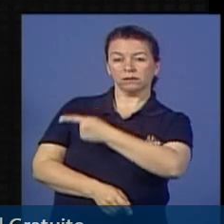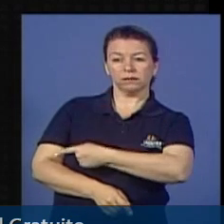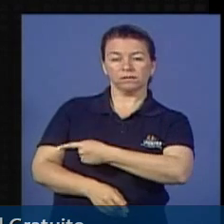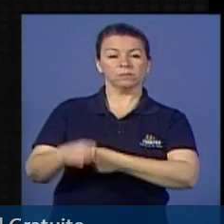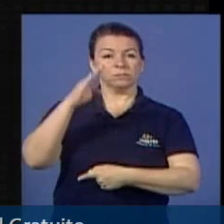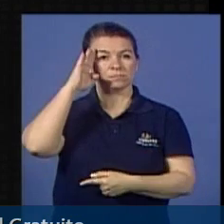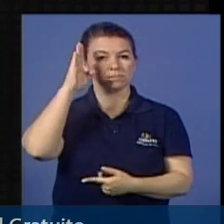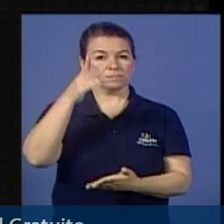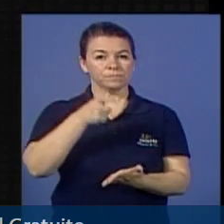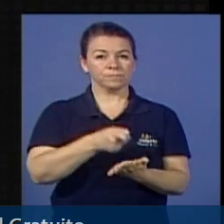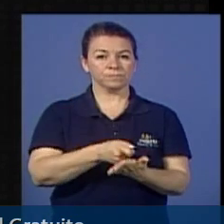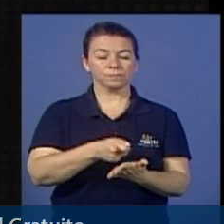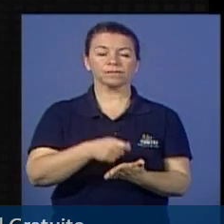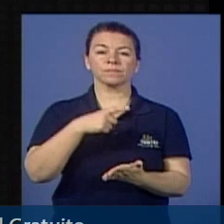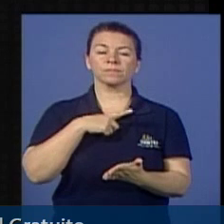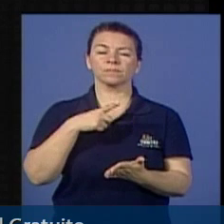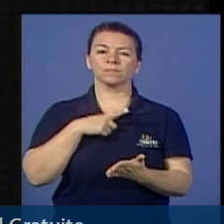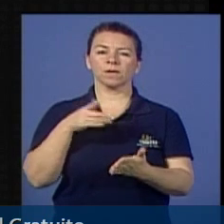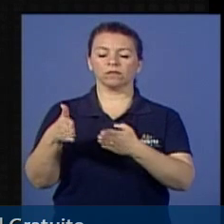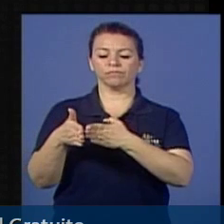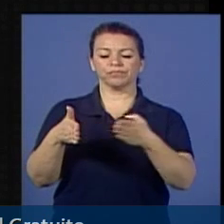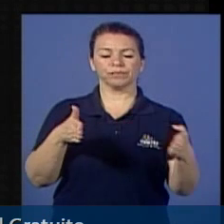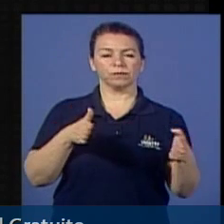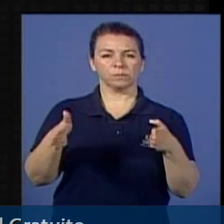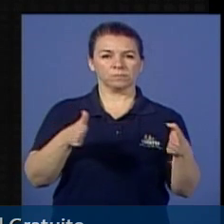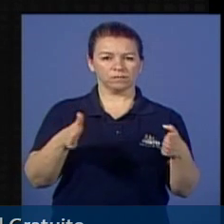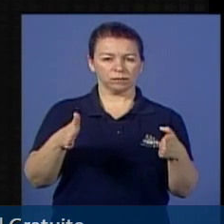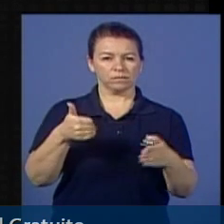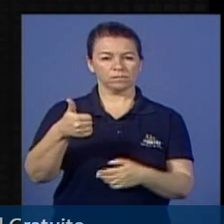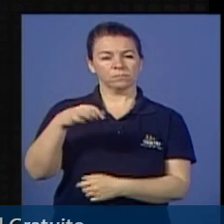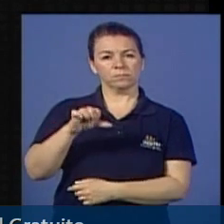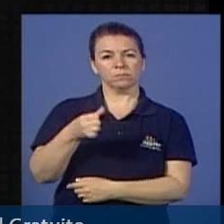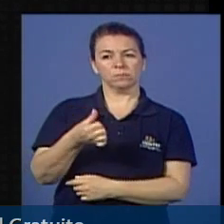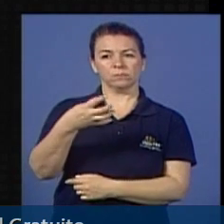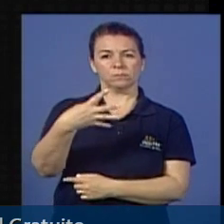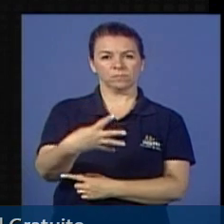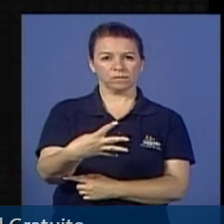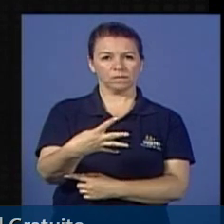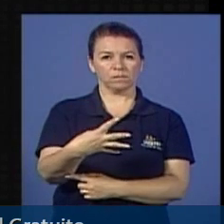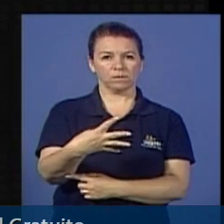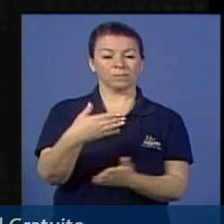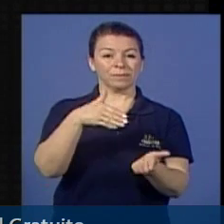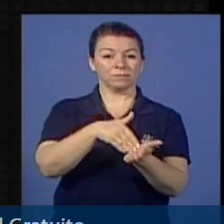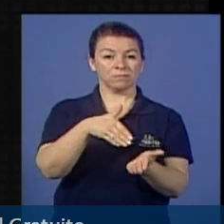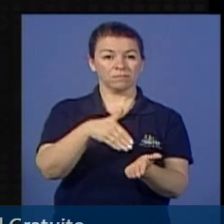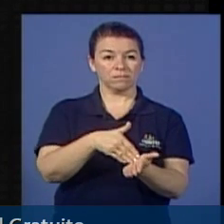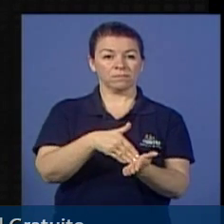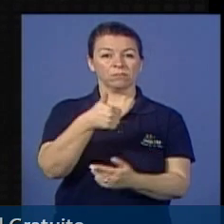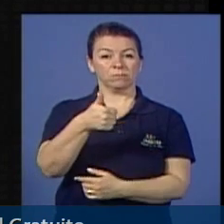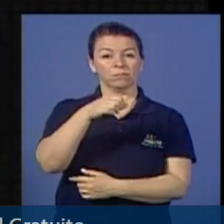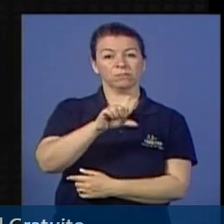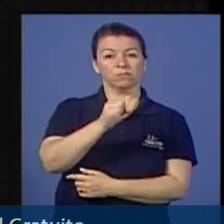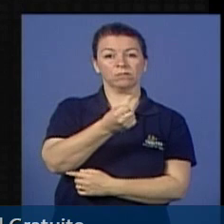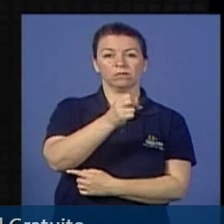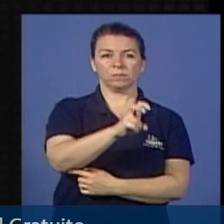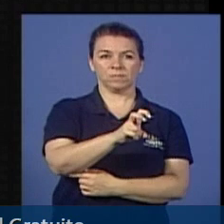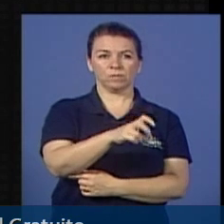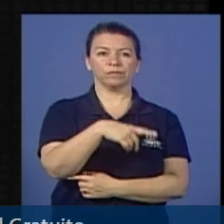que estiveram ao longo do período de 64 a 85. Nós temos, então,